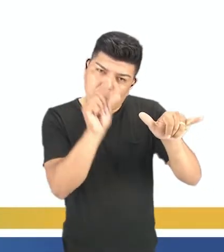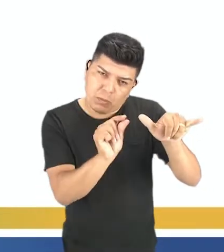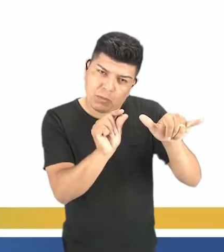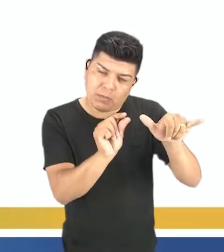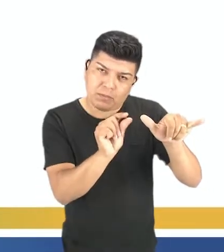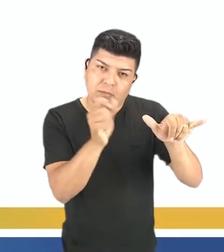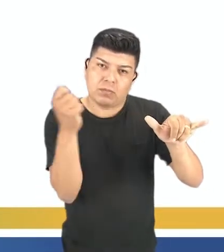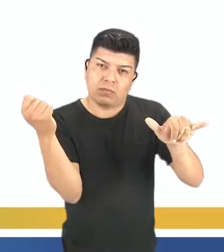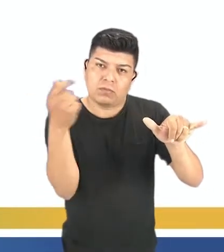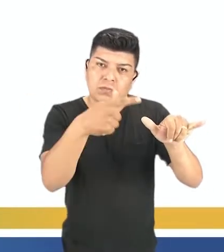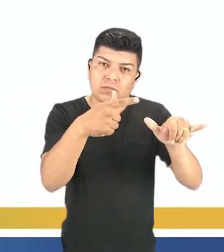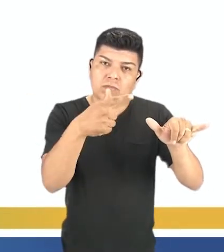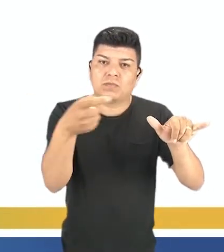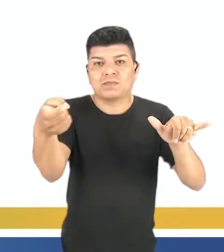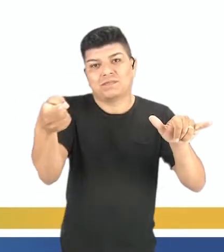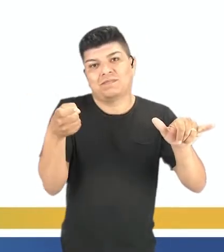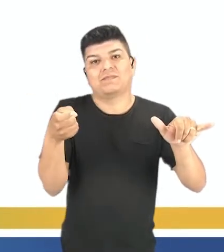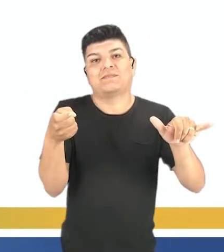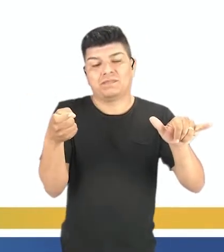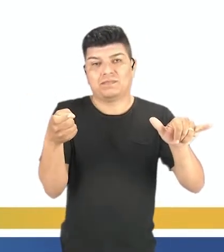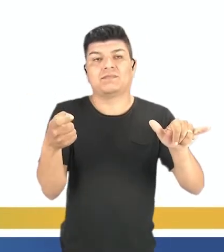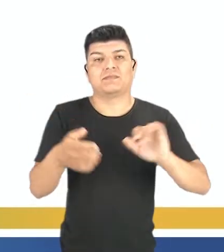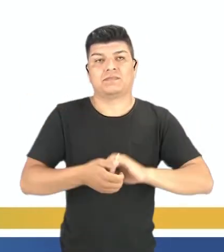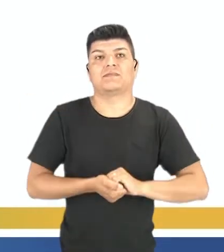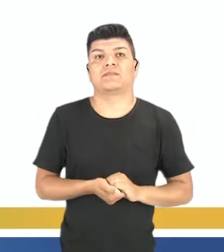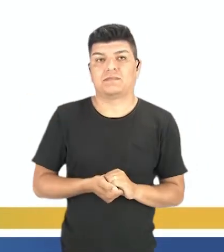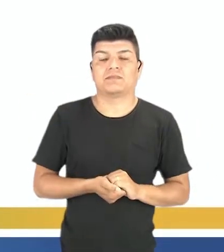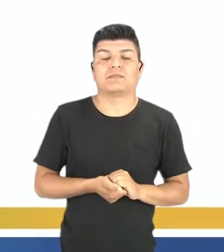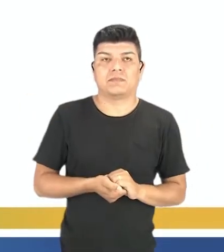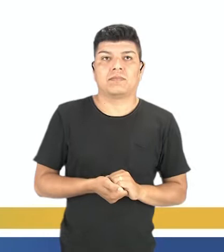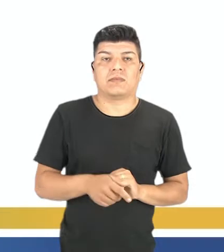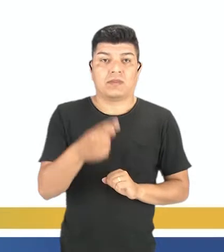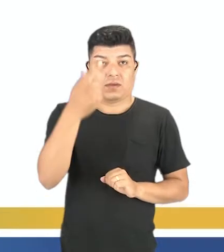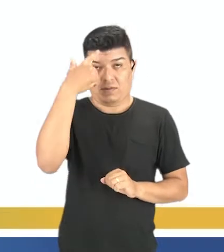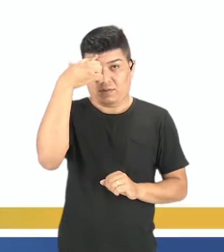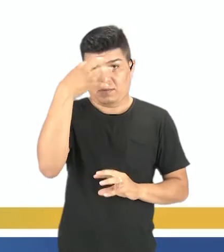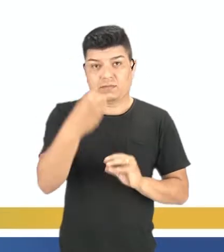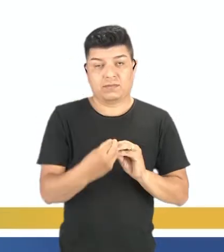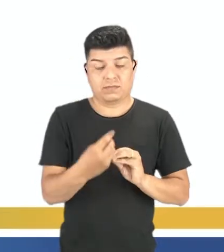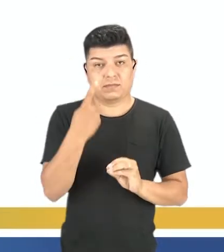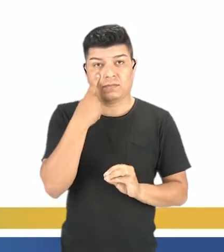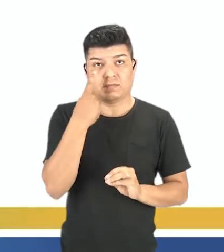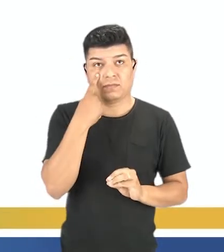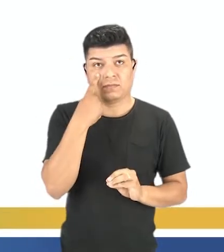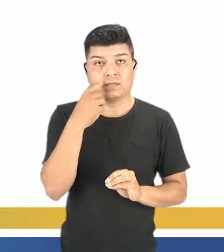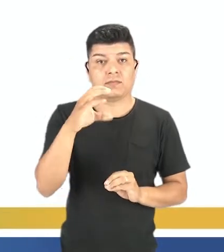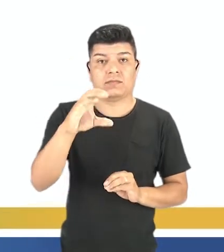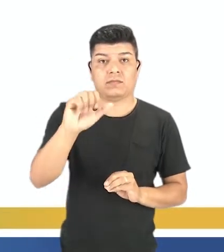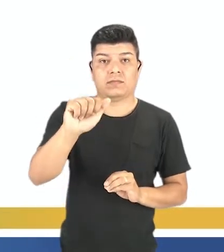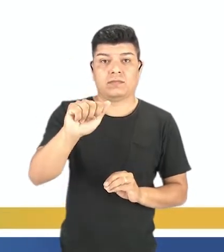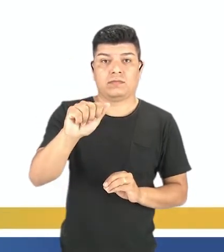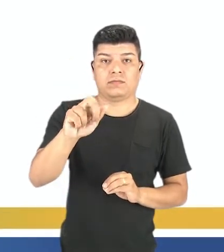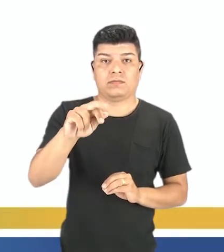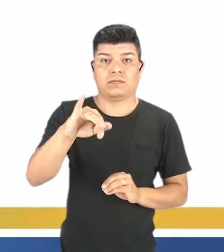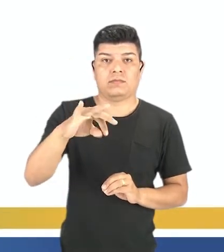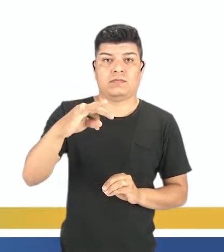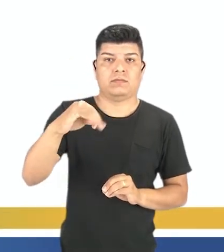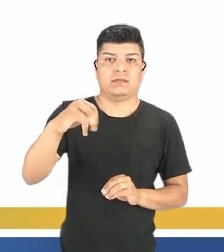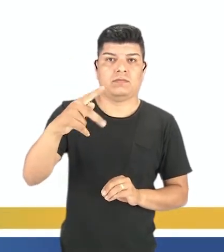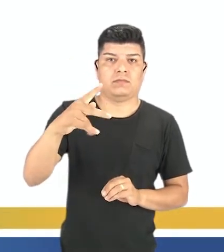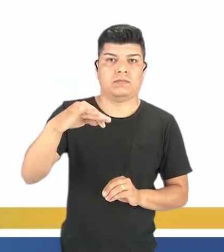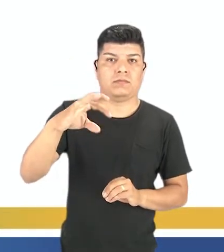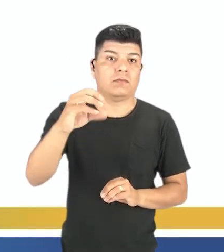X, Nesse caso aqui, como eu tenho o Y, eu já sei que eu estou olhando um cariotipo, uma